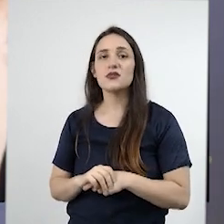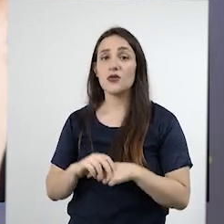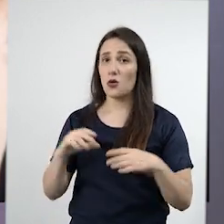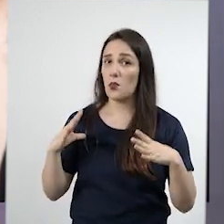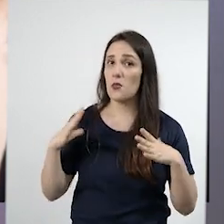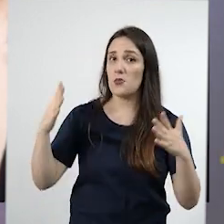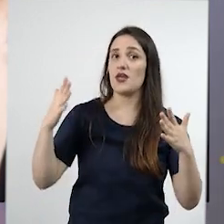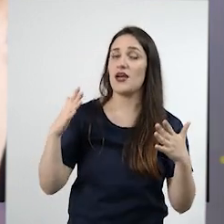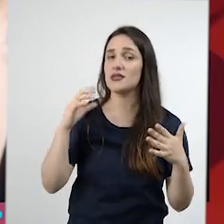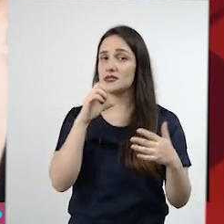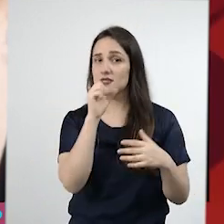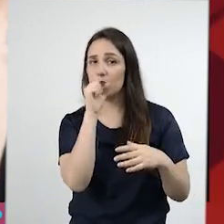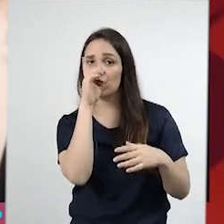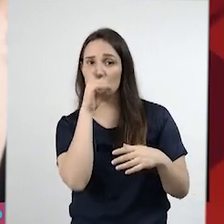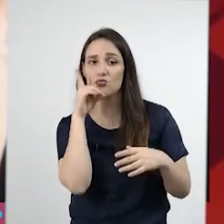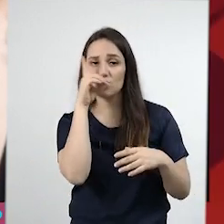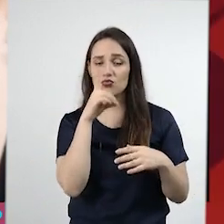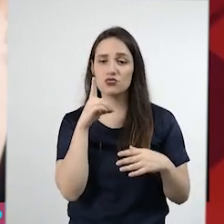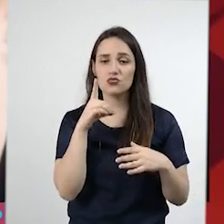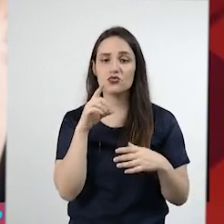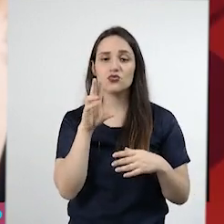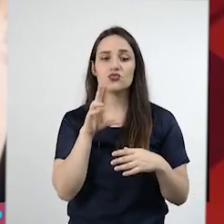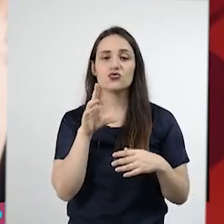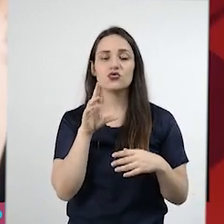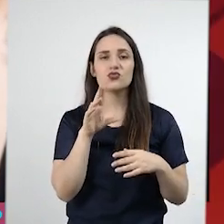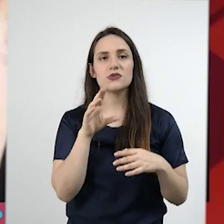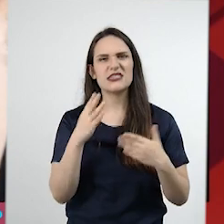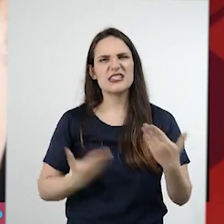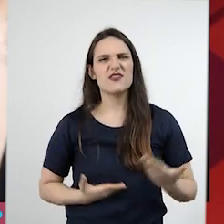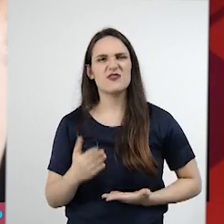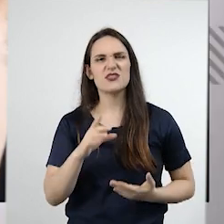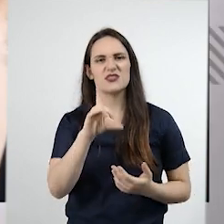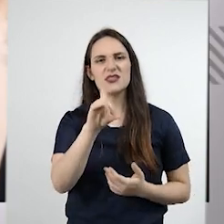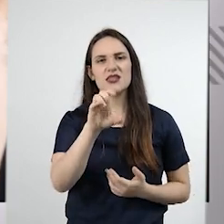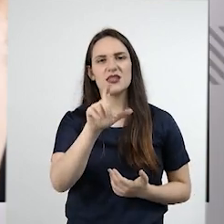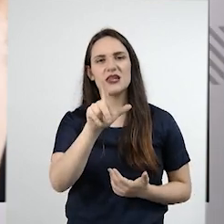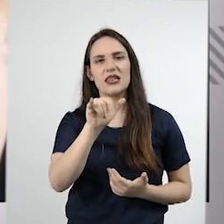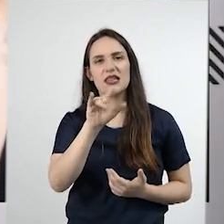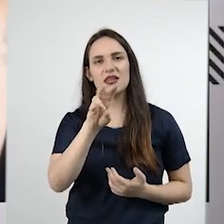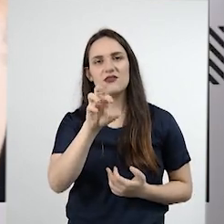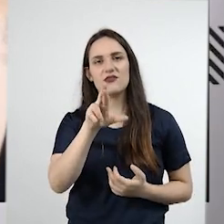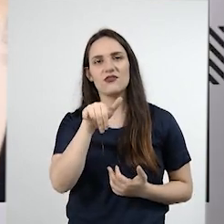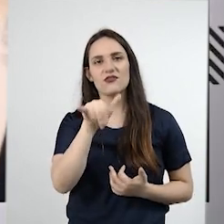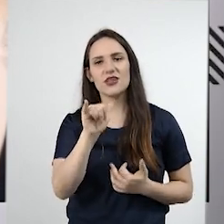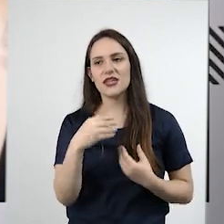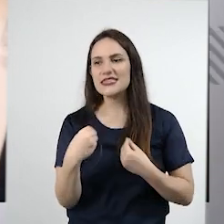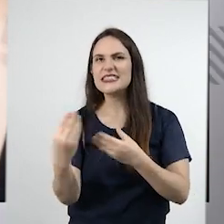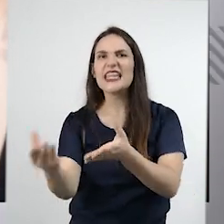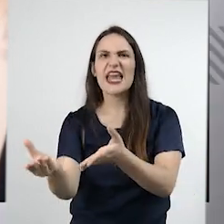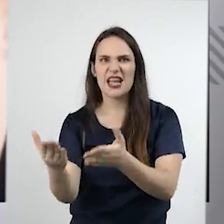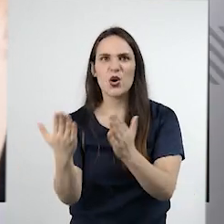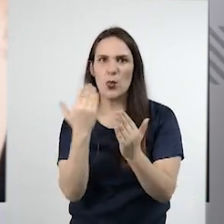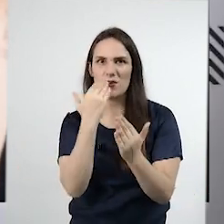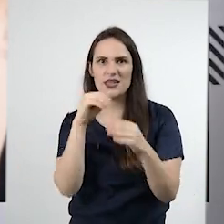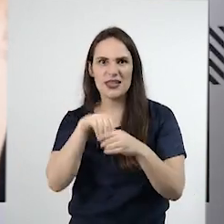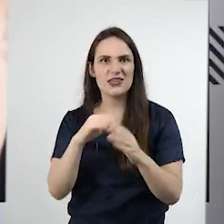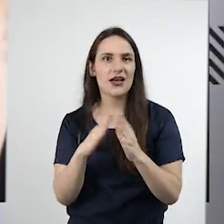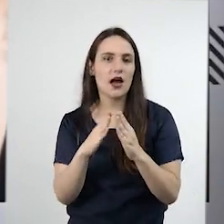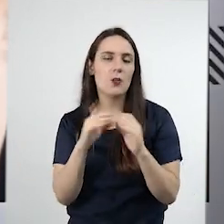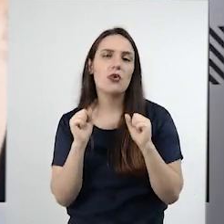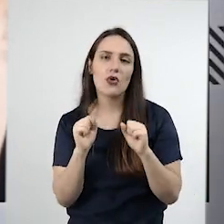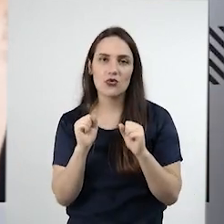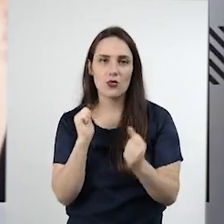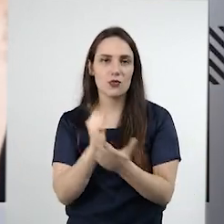de semana, com esses serviços em delivery, diversos restaurantes fazendo delivery. Você pode comprar o seu